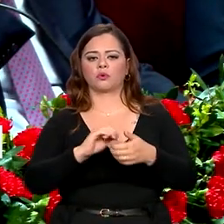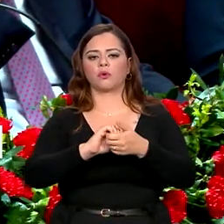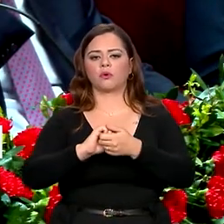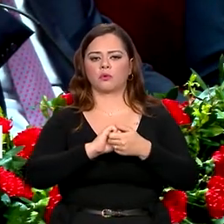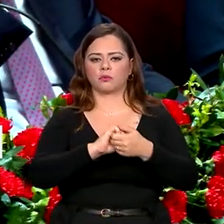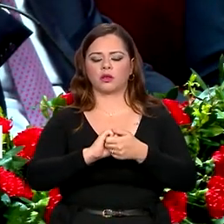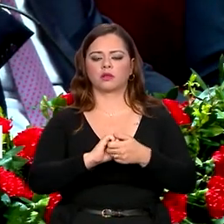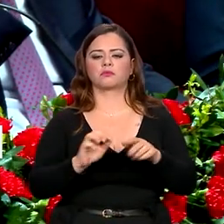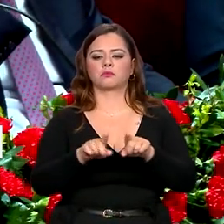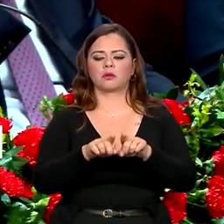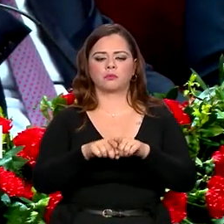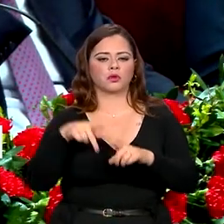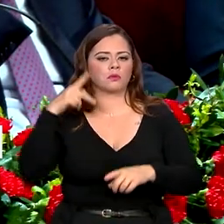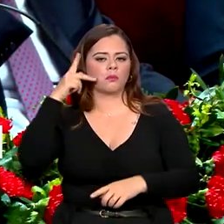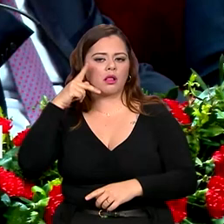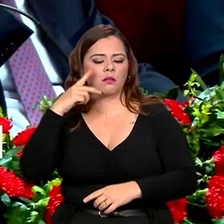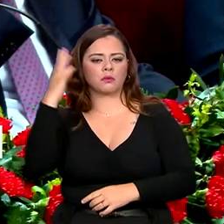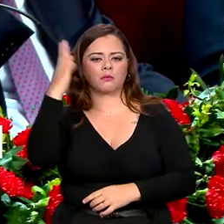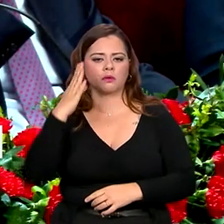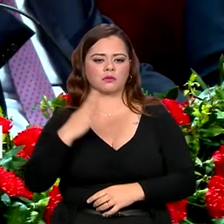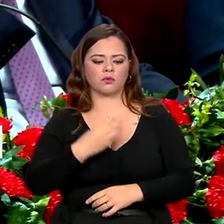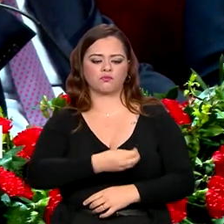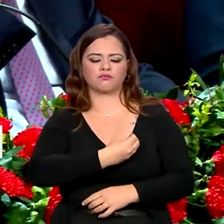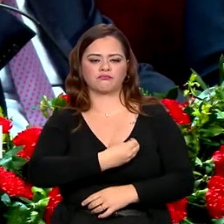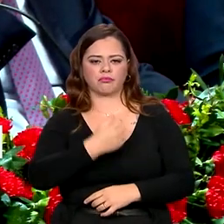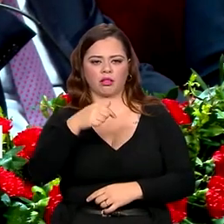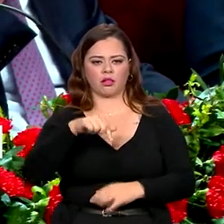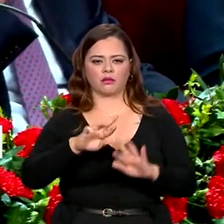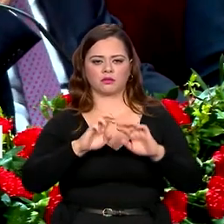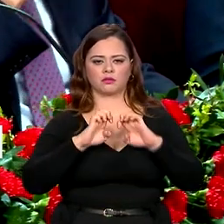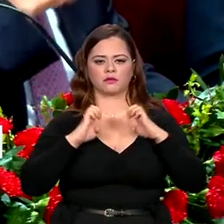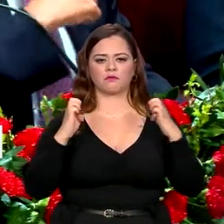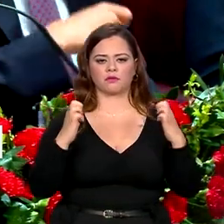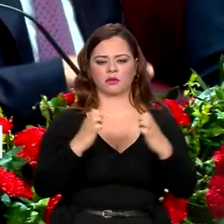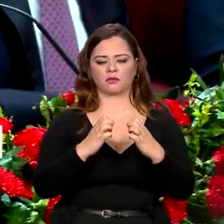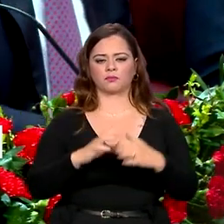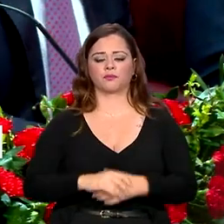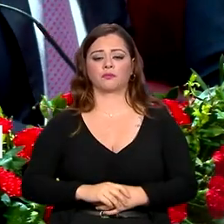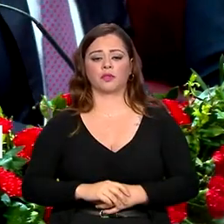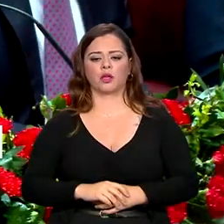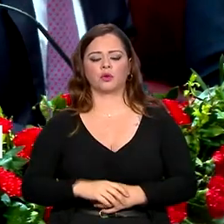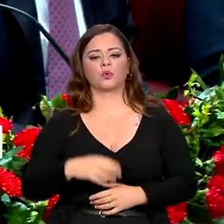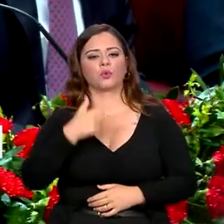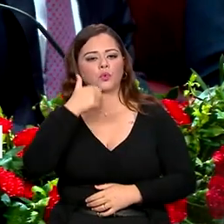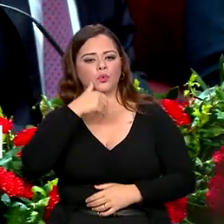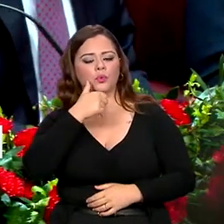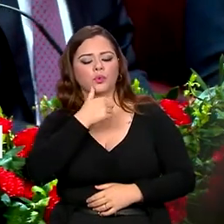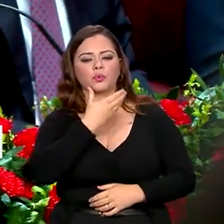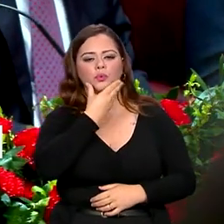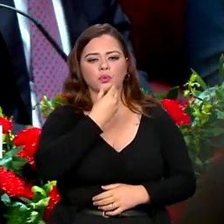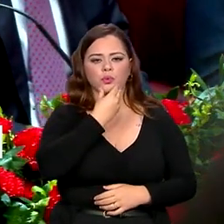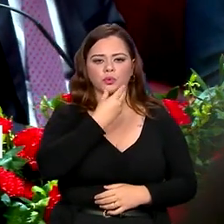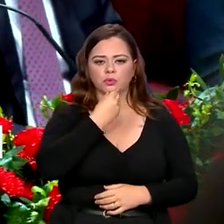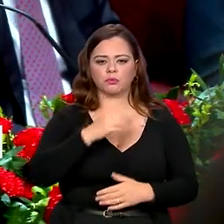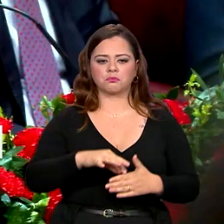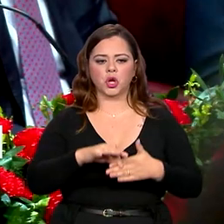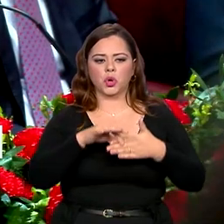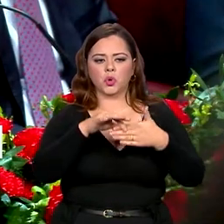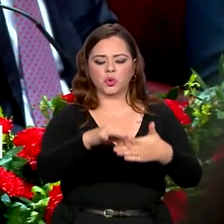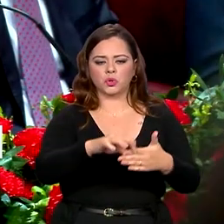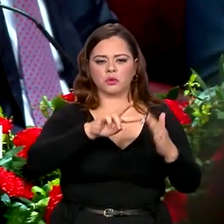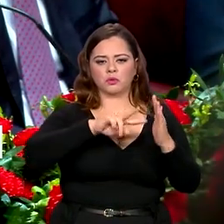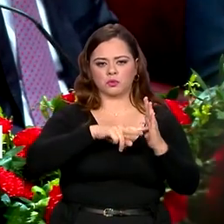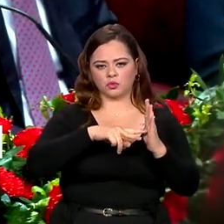os parlamentares brasileiros presentes nesse evento. Senhoras e senhores líderes de partido,